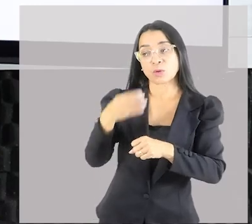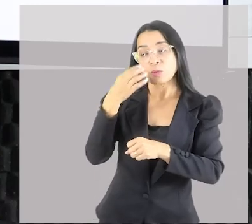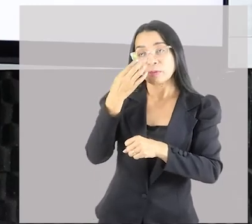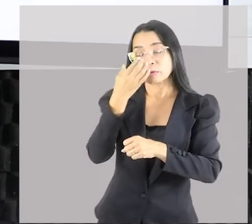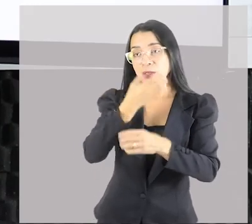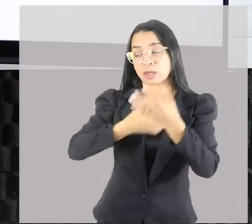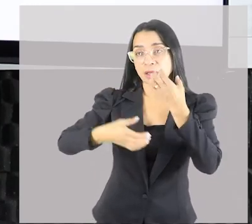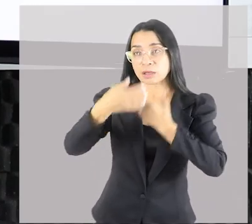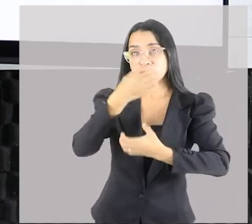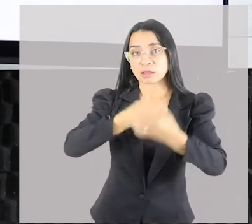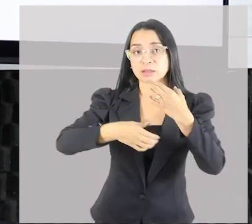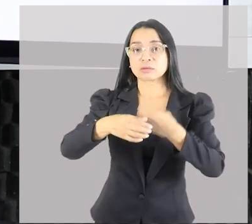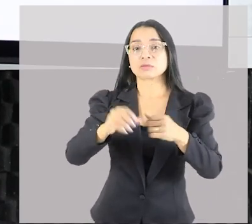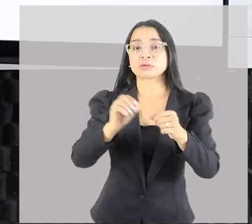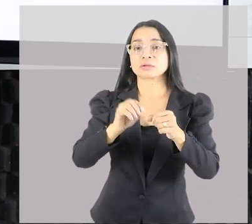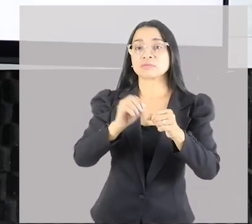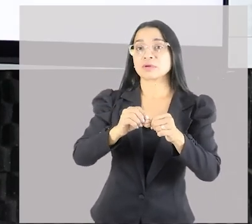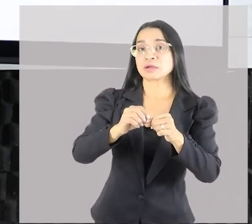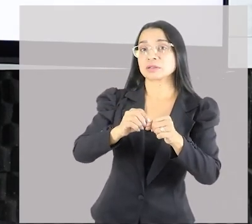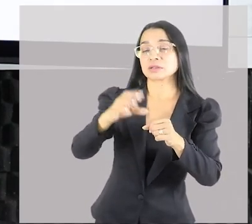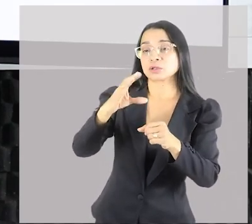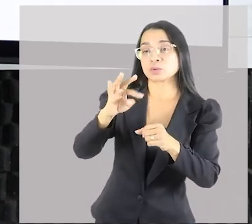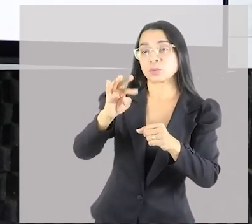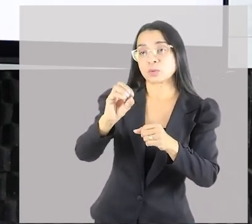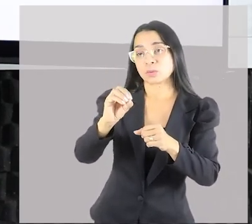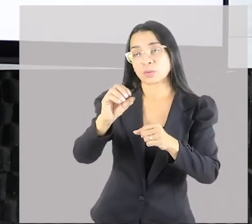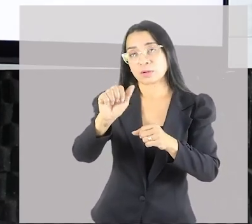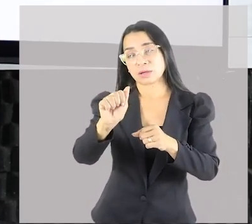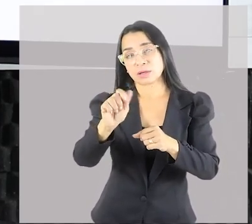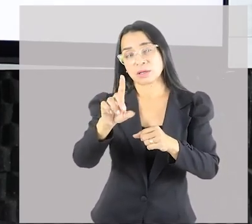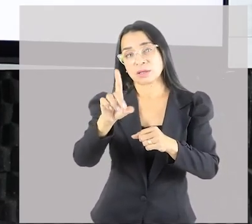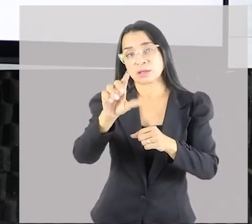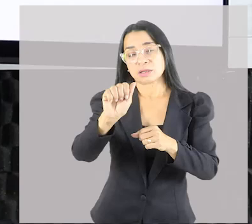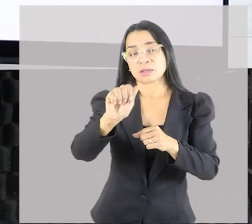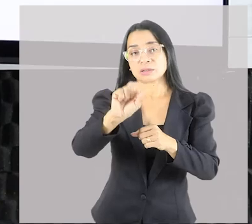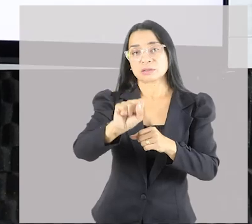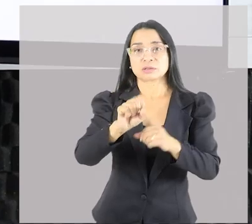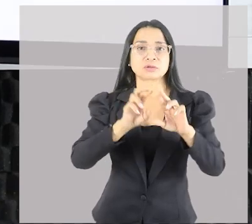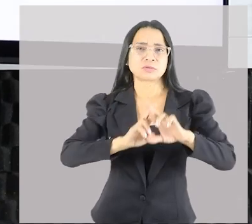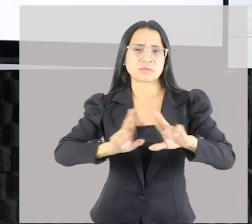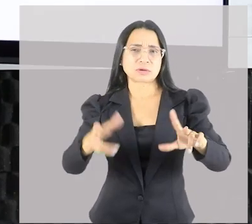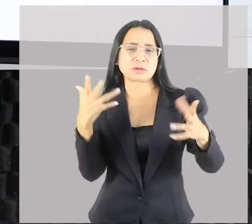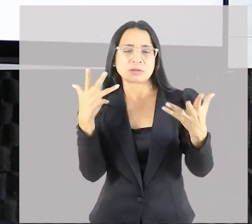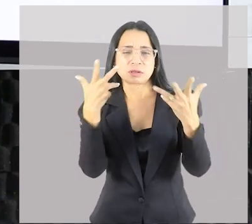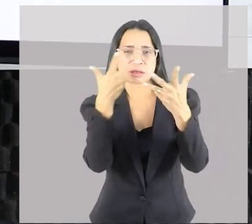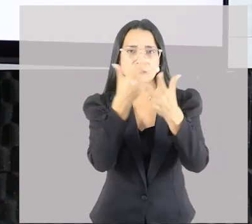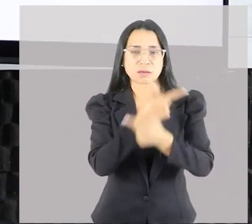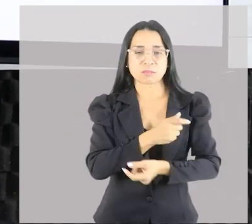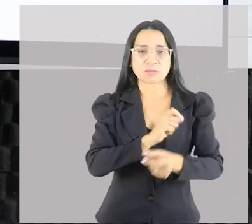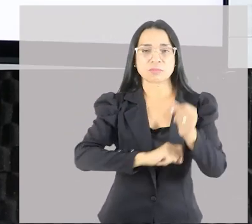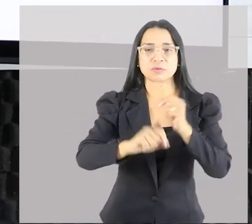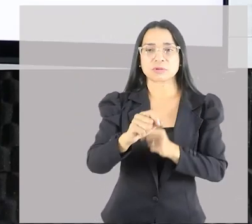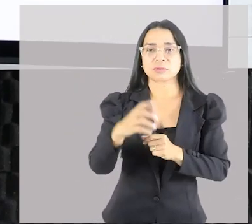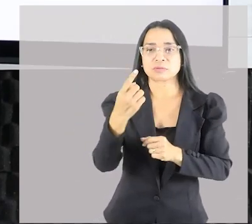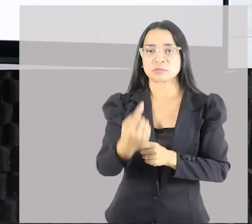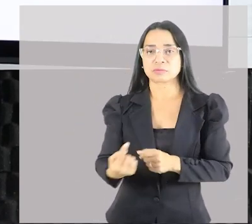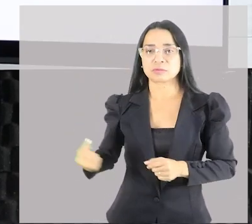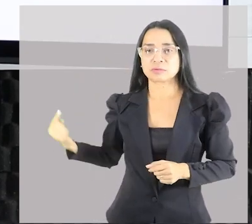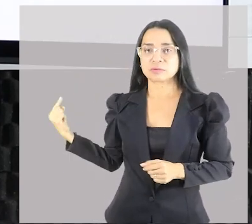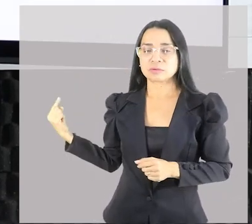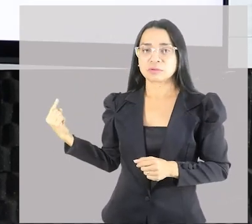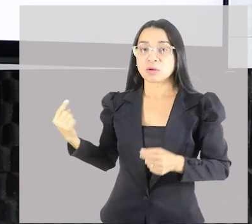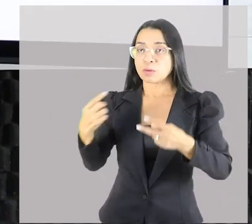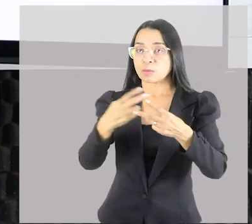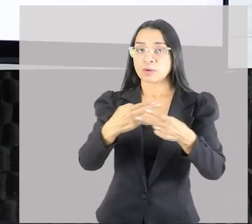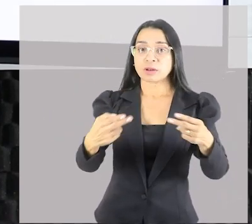e mais bonitas e belas ainda. Eu já vou mostrar para vocês o que é elementos aqui, a gente chama de cazumba, que é típico de